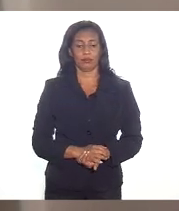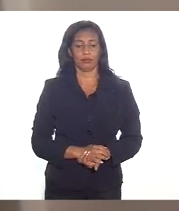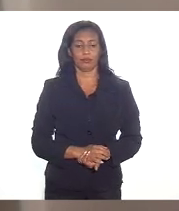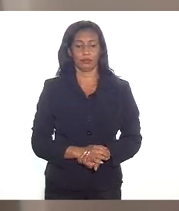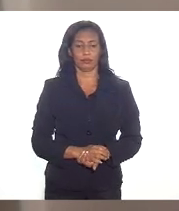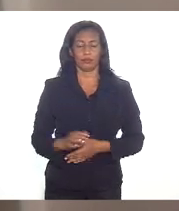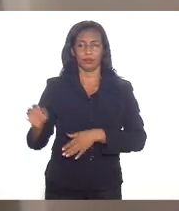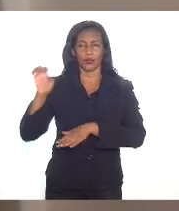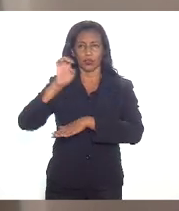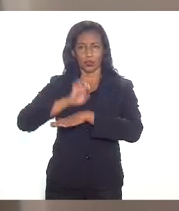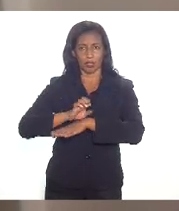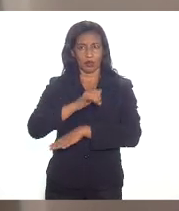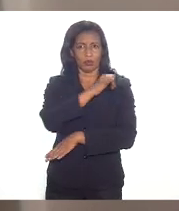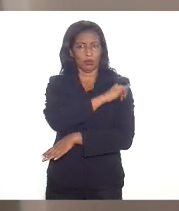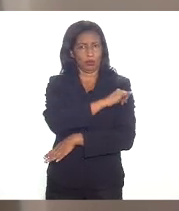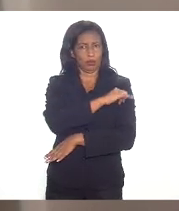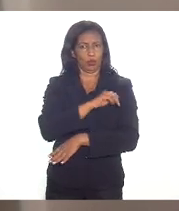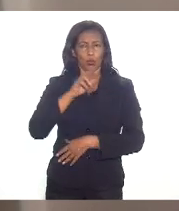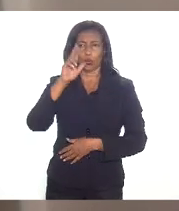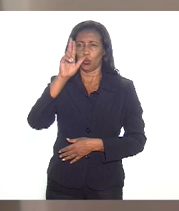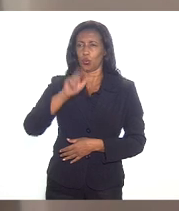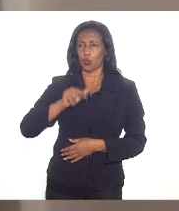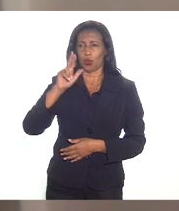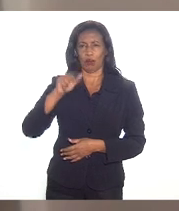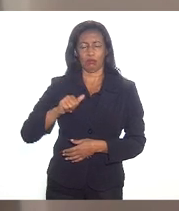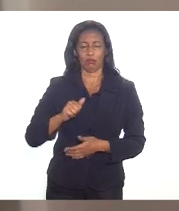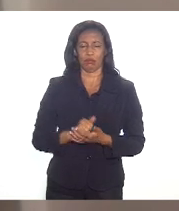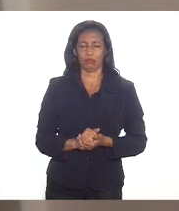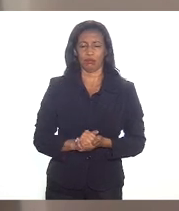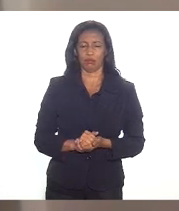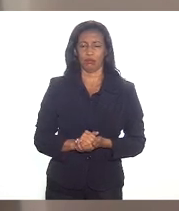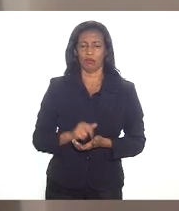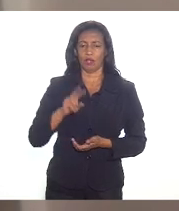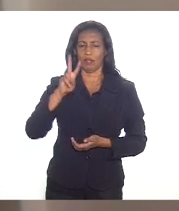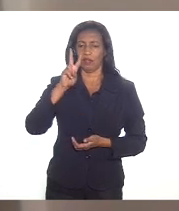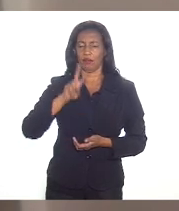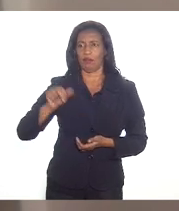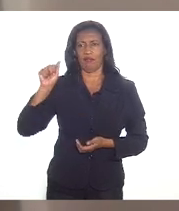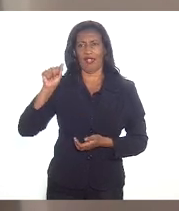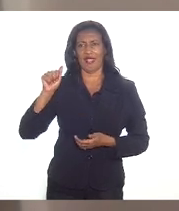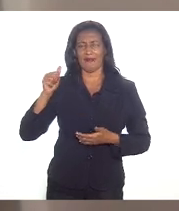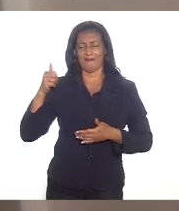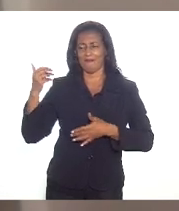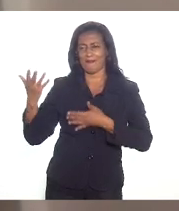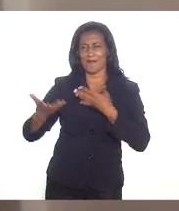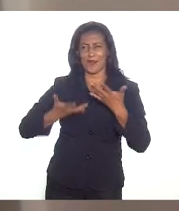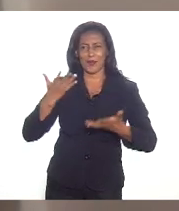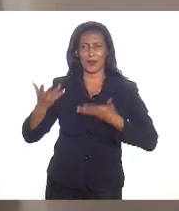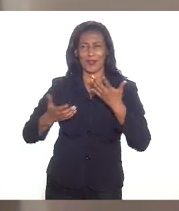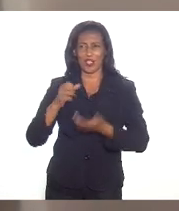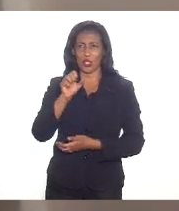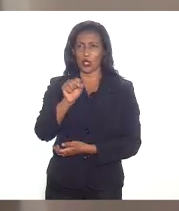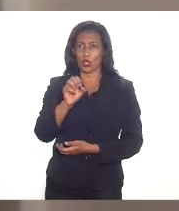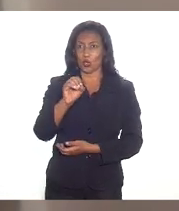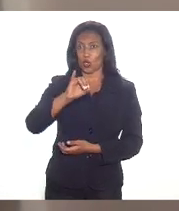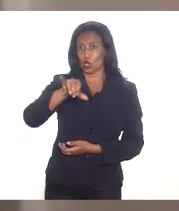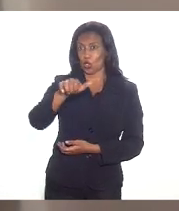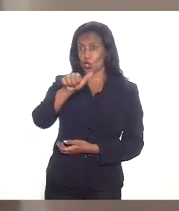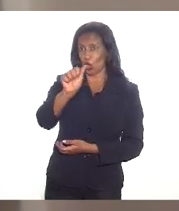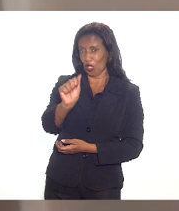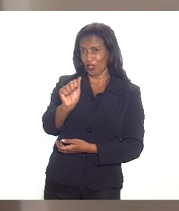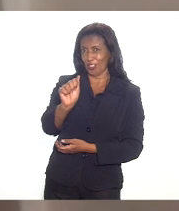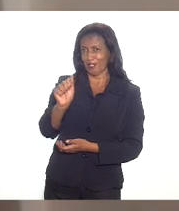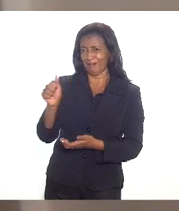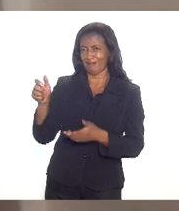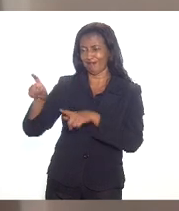O Estado do Rio de Janeiro, ele nunca vai ser, né, um Estado produtor de soja, de agricultura de grande escala, mas